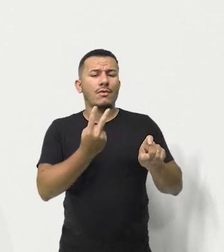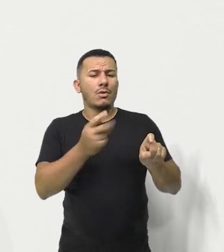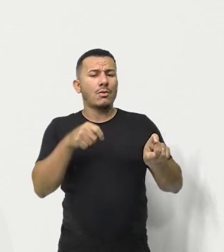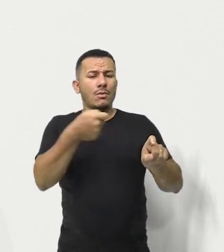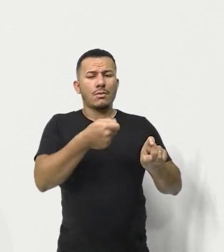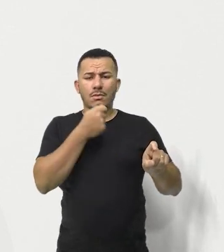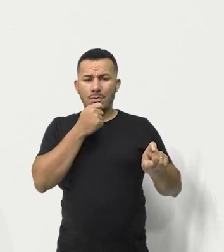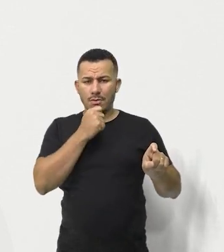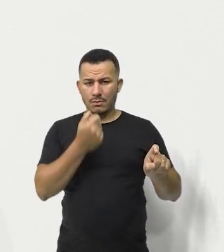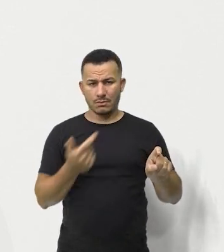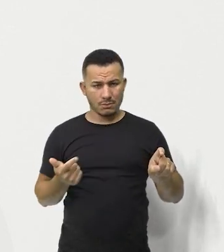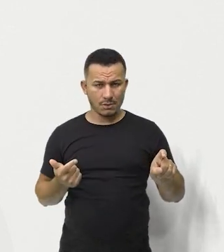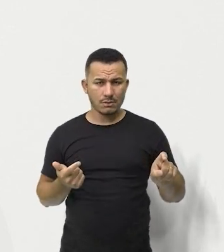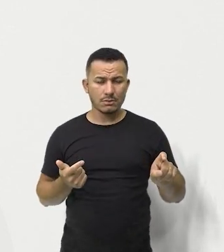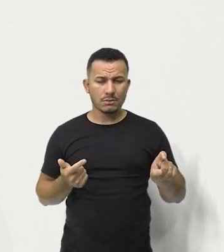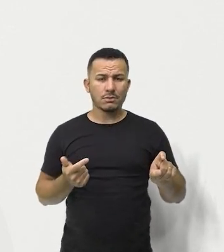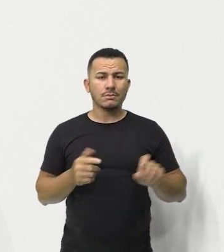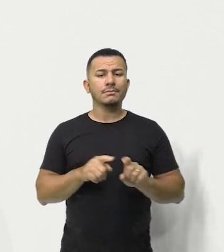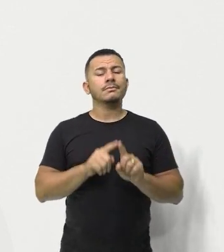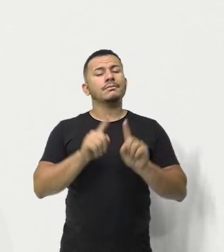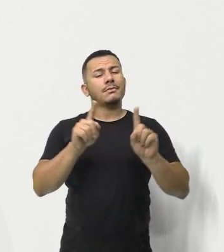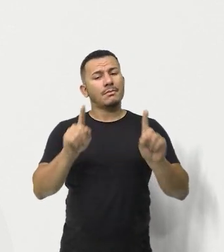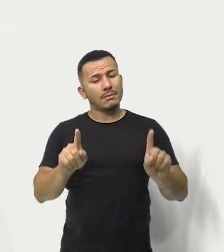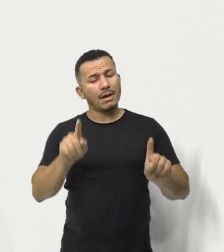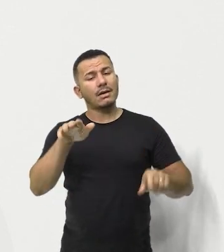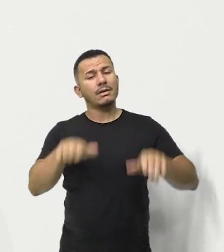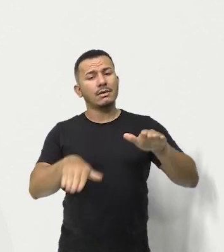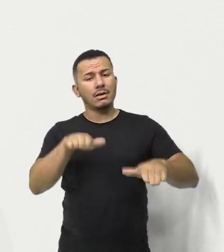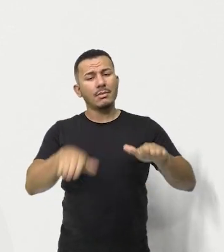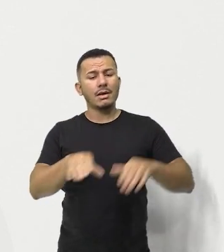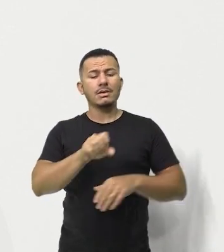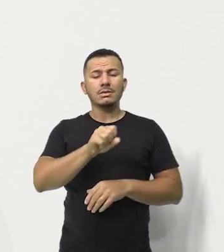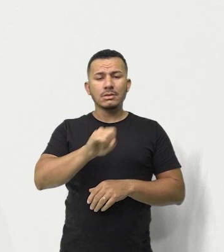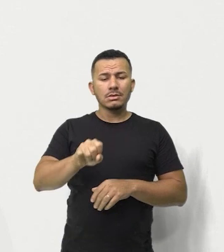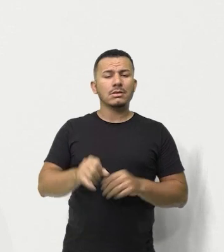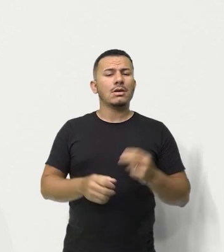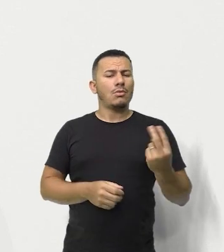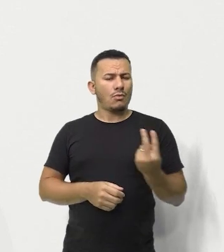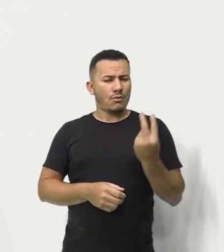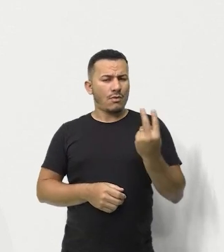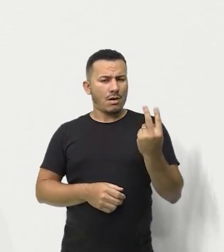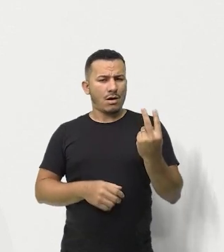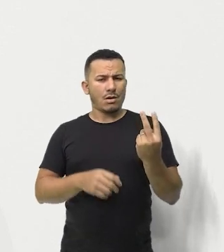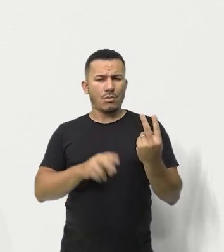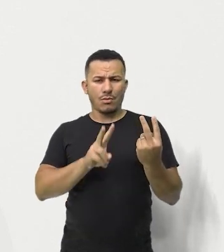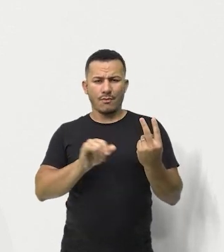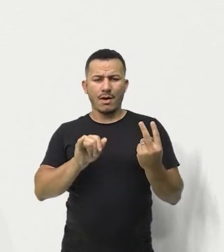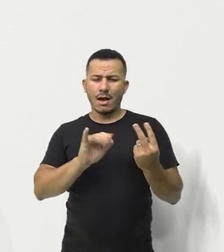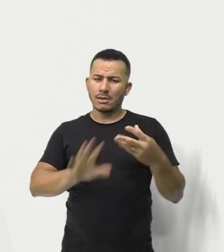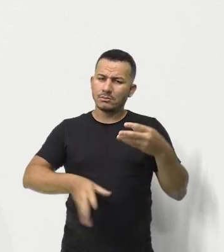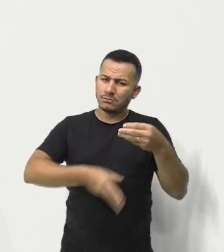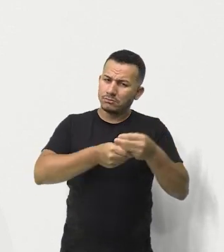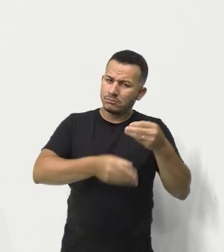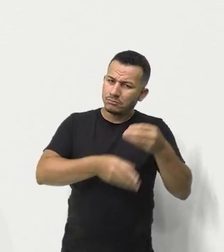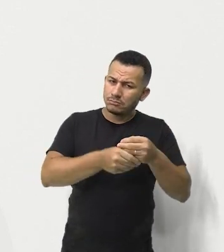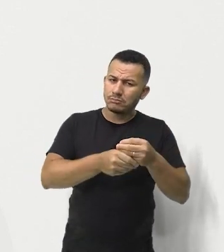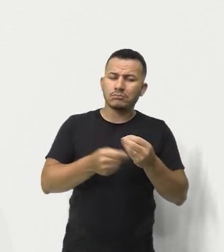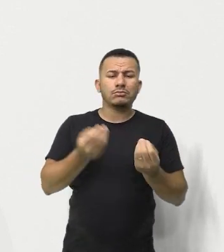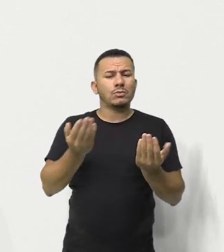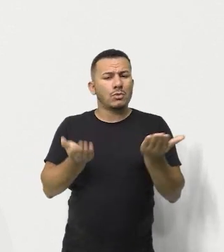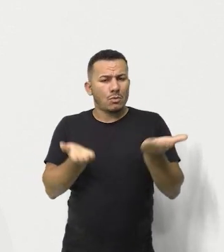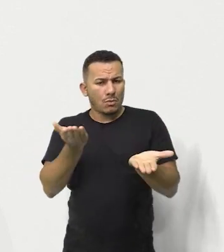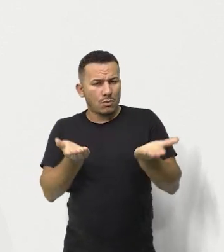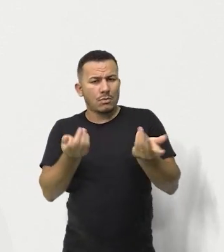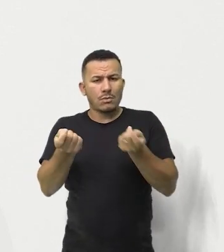x pode assumir qualquer valor, mas desde que esse valor vá fazer com que a balança